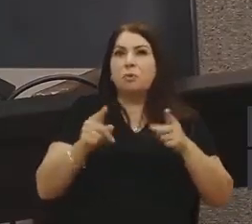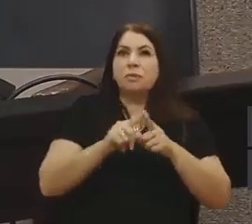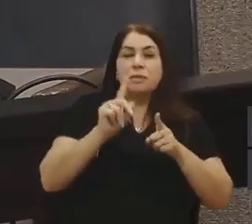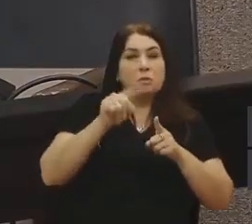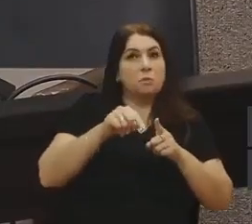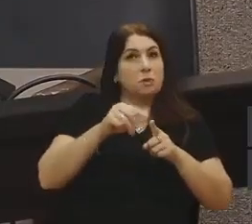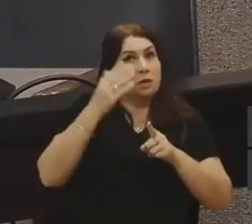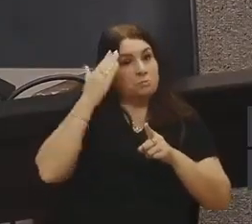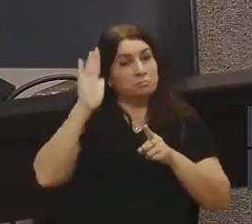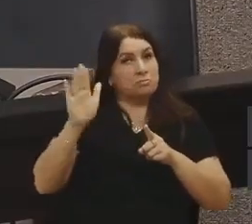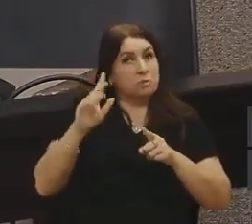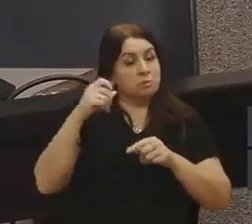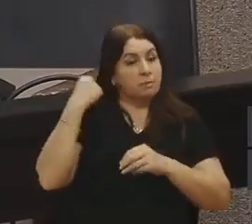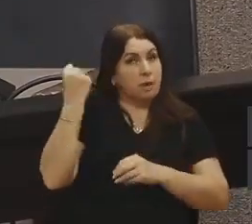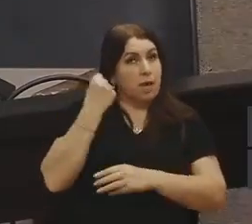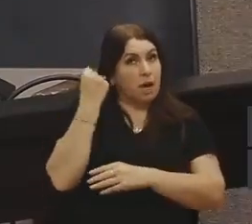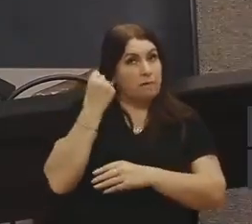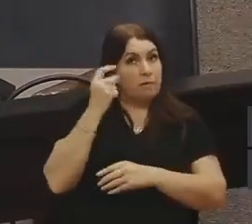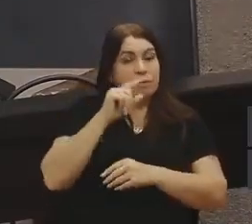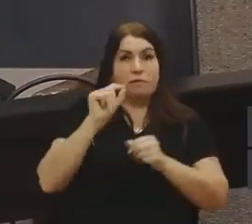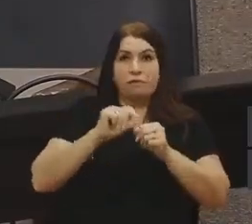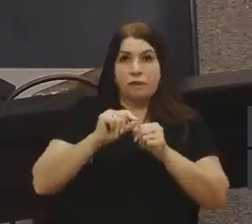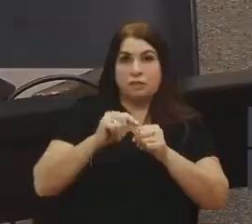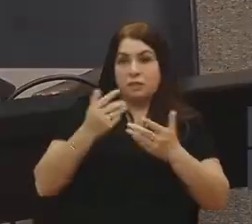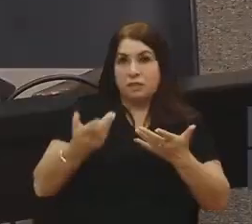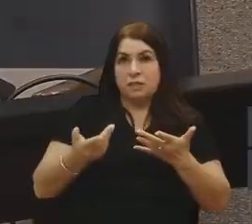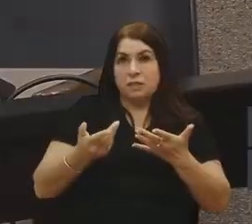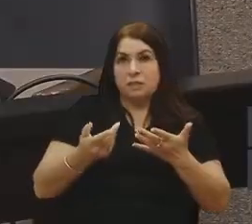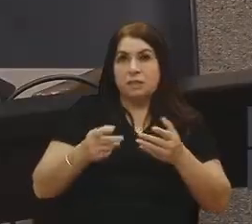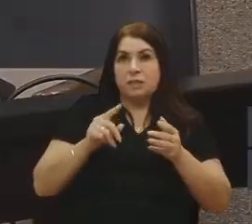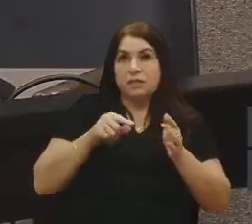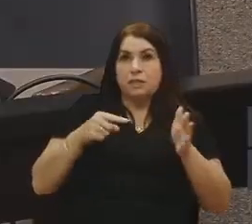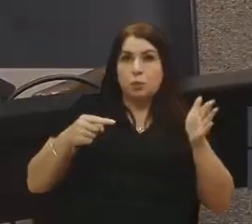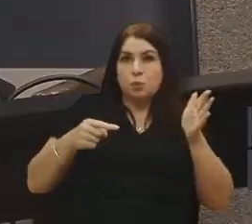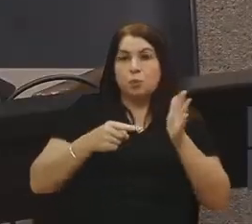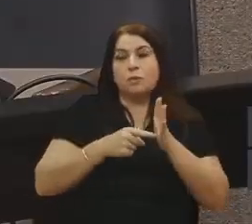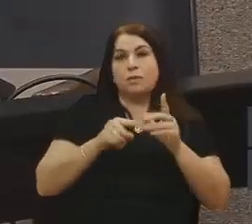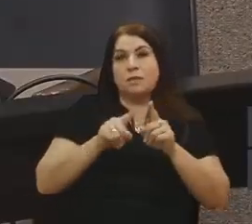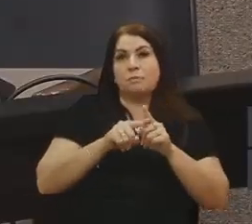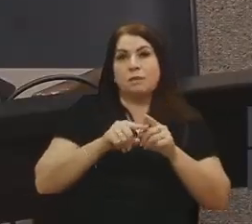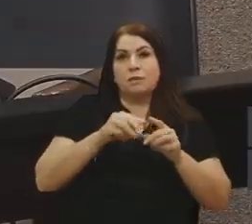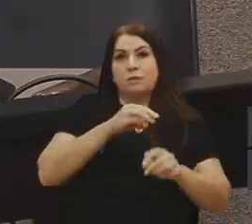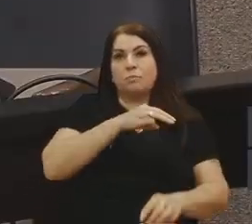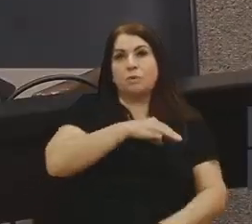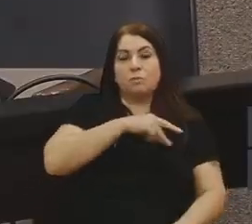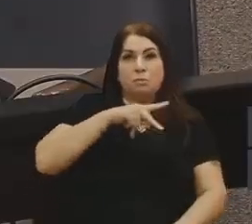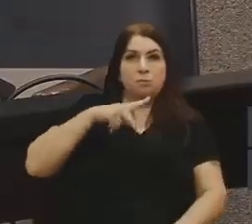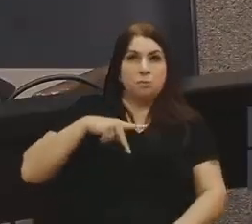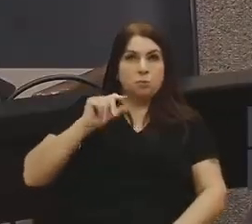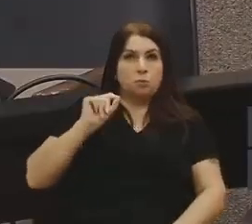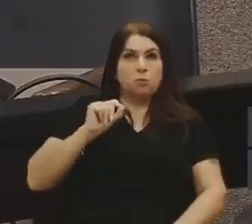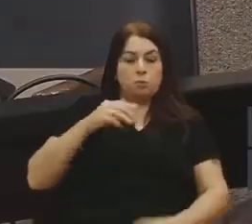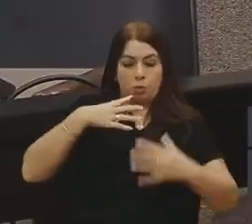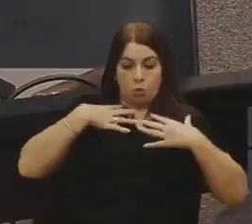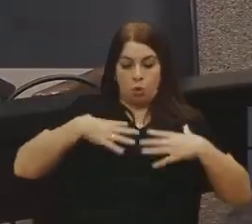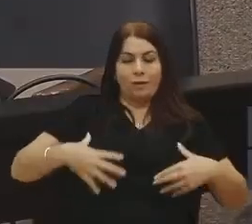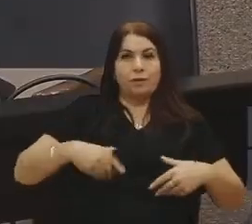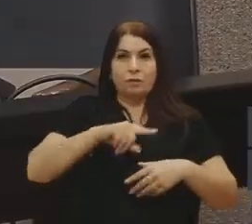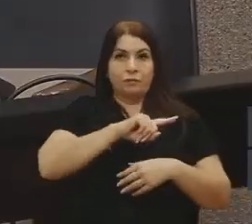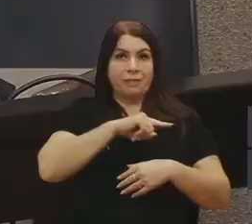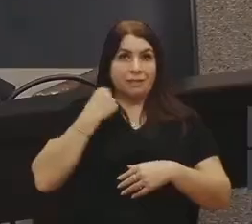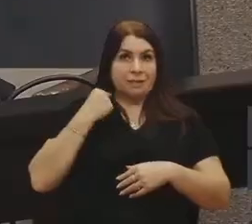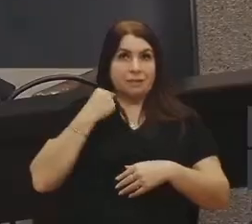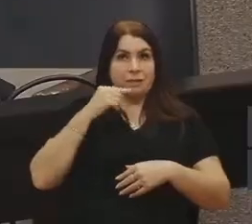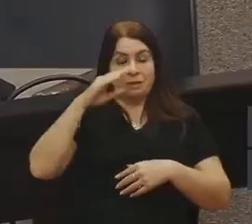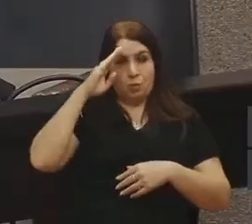de alguma coisa tão grave e não fazer a devida denúncia, inclusive no Ministério Público, sobre colete vencido da